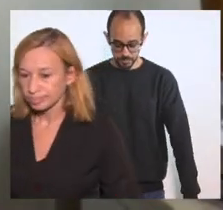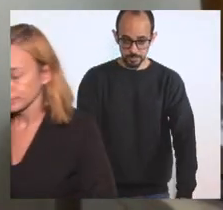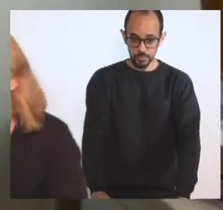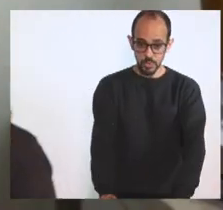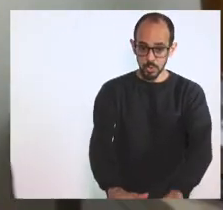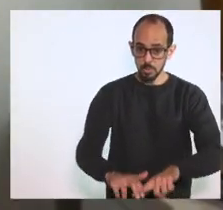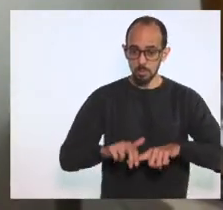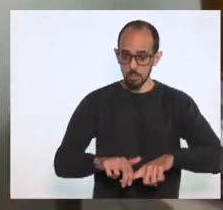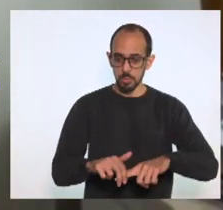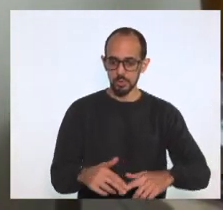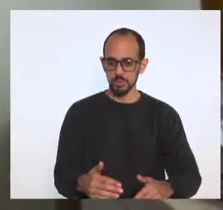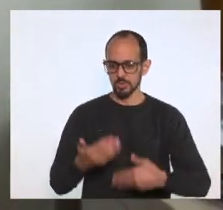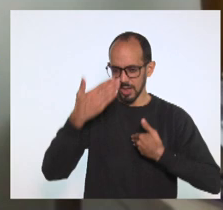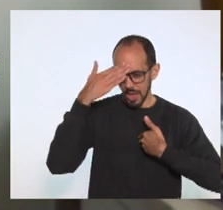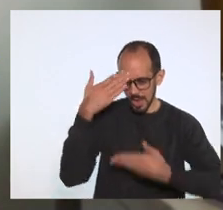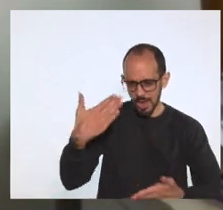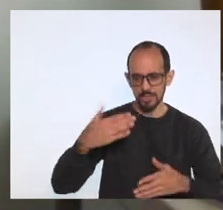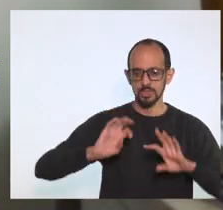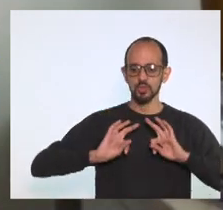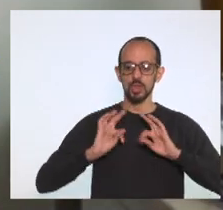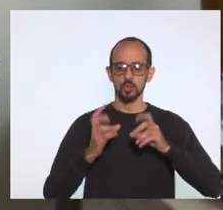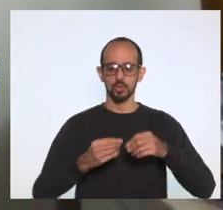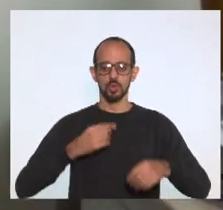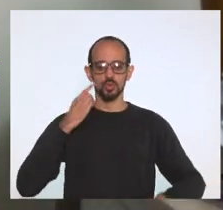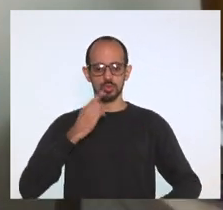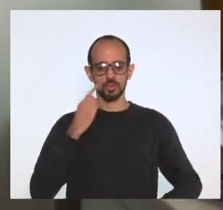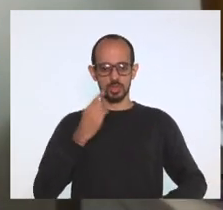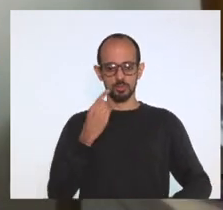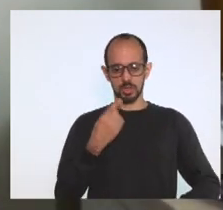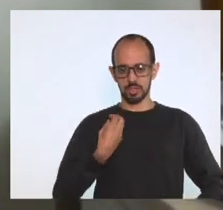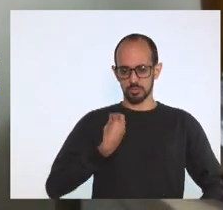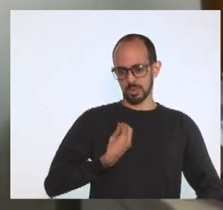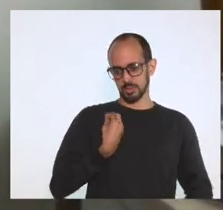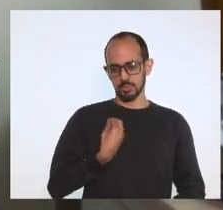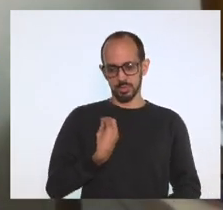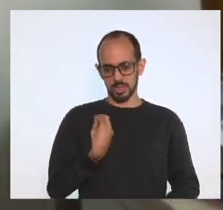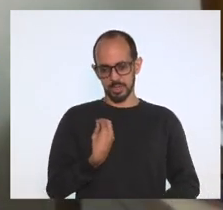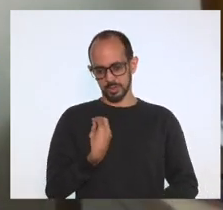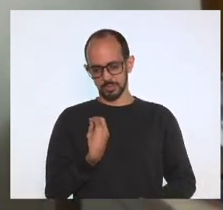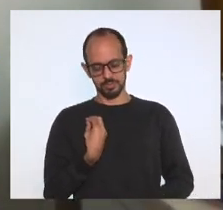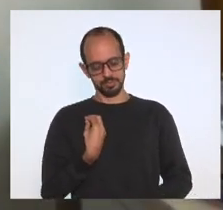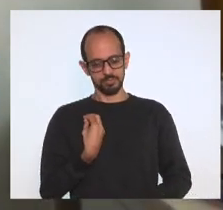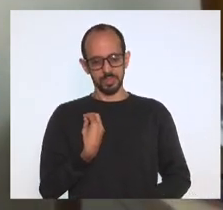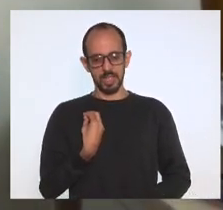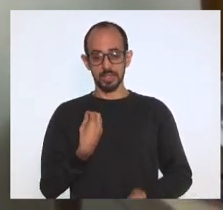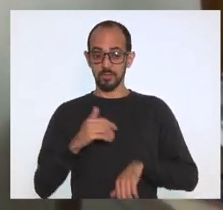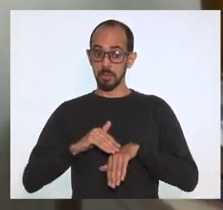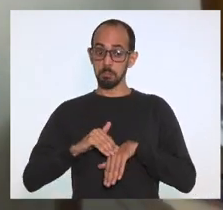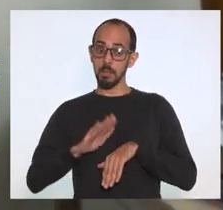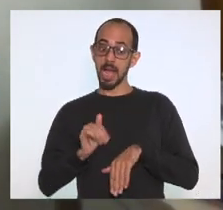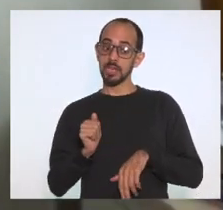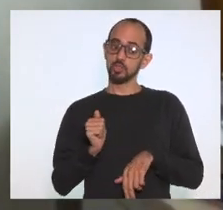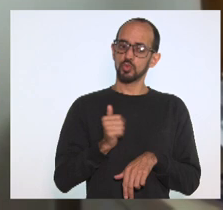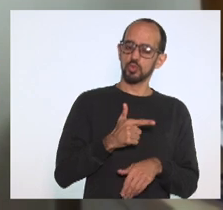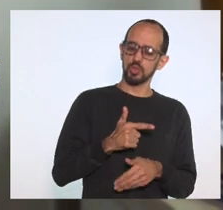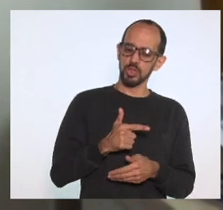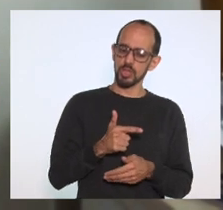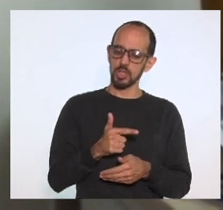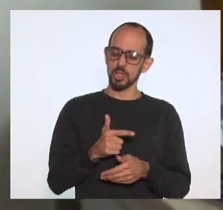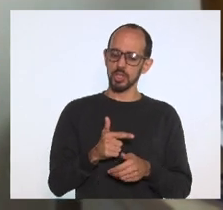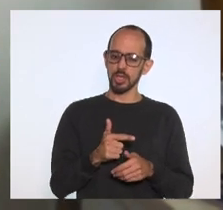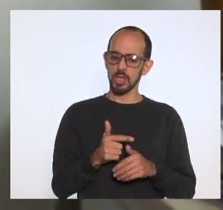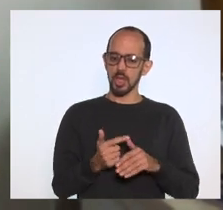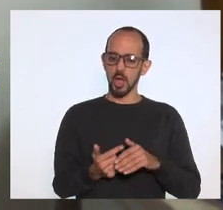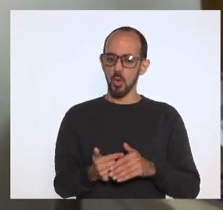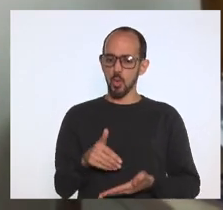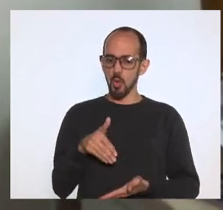deputados titulares e suplentes, né? Muito mais que o quórum mínimo necessário de